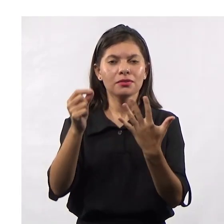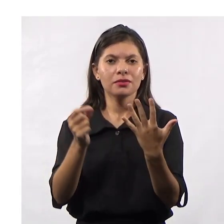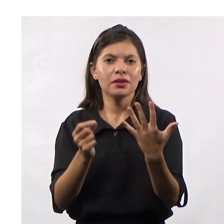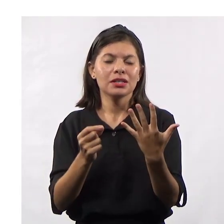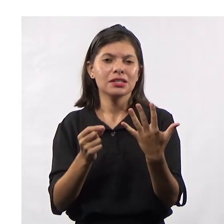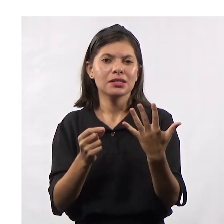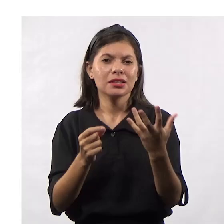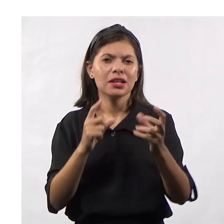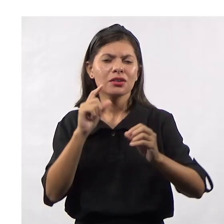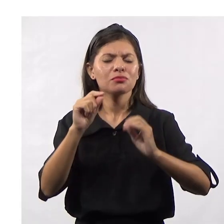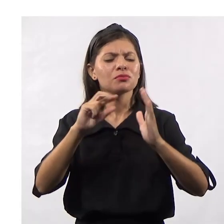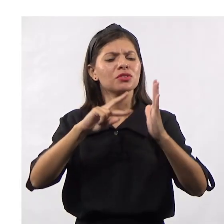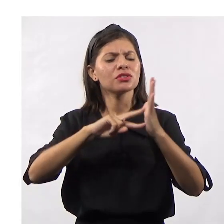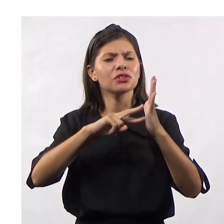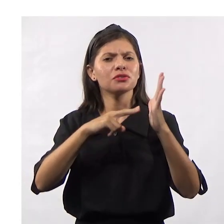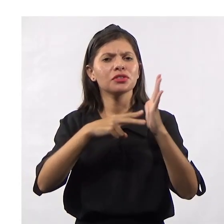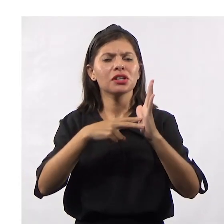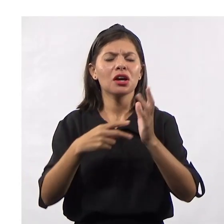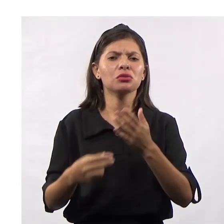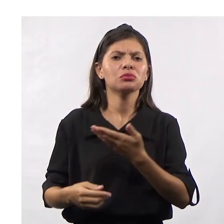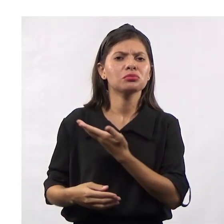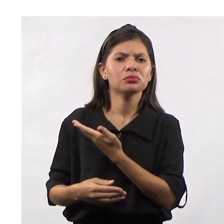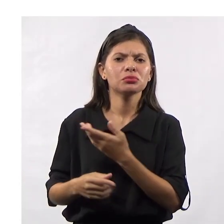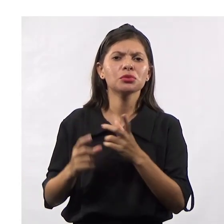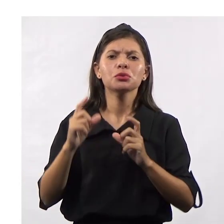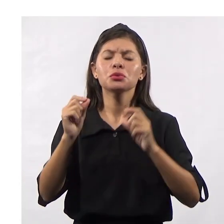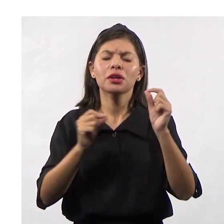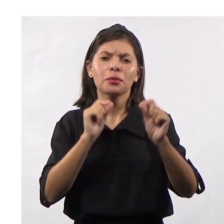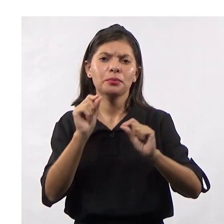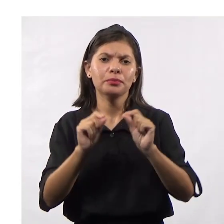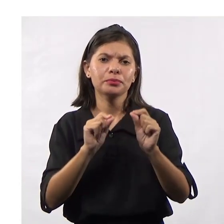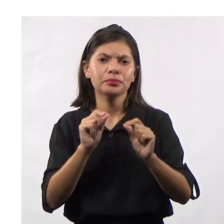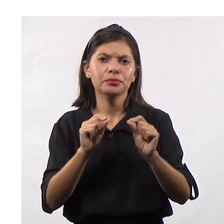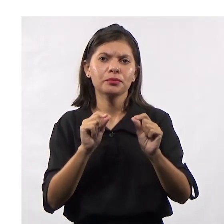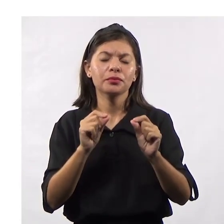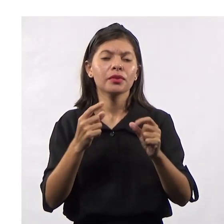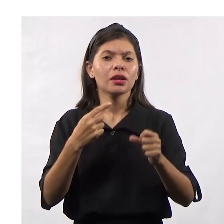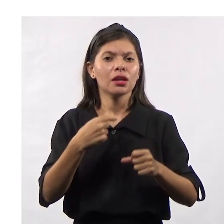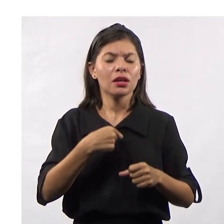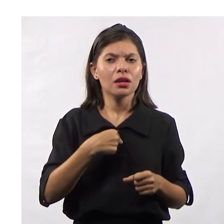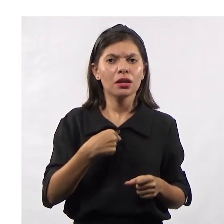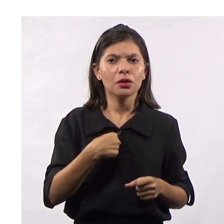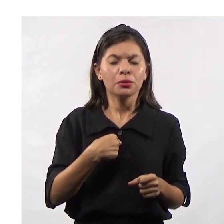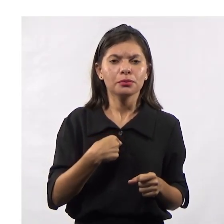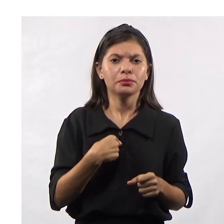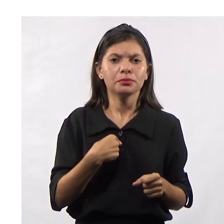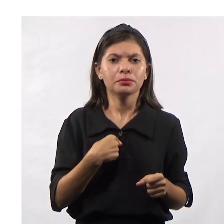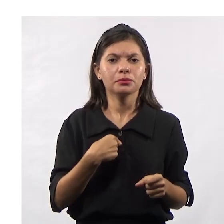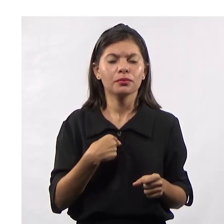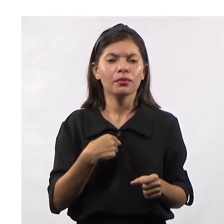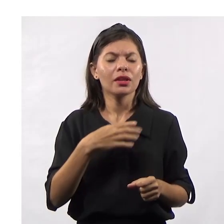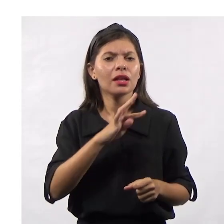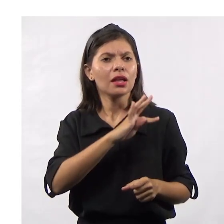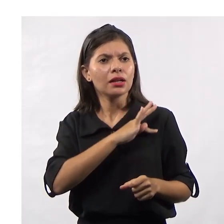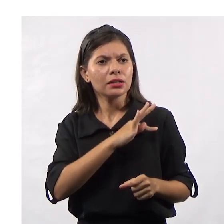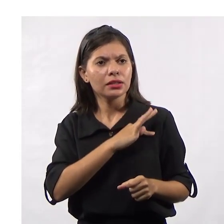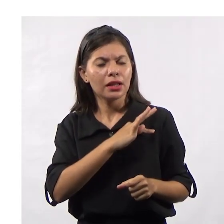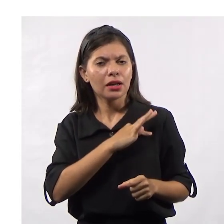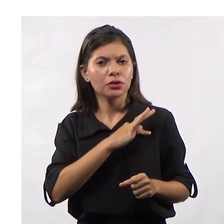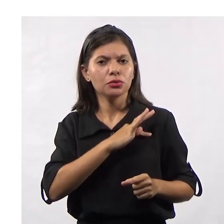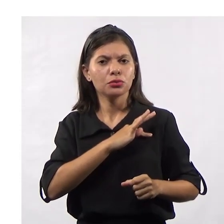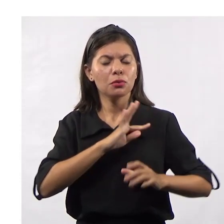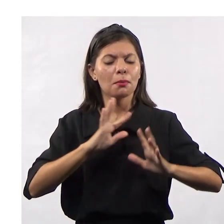de habilitação. O que é a habilitação? A habilitação é: eu estou